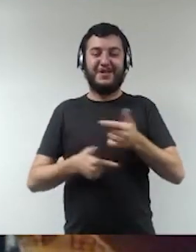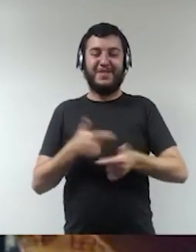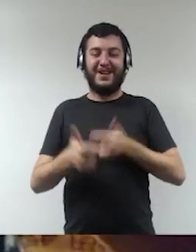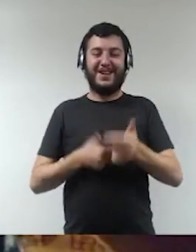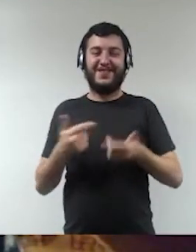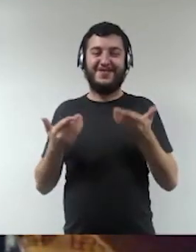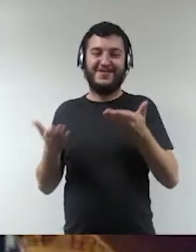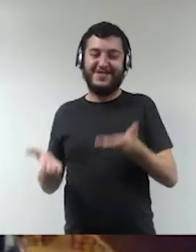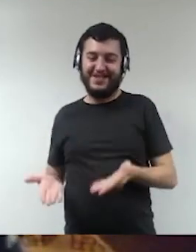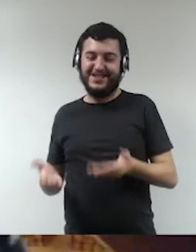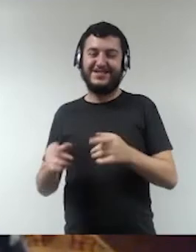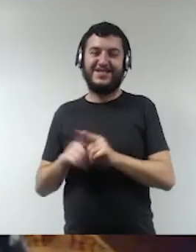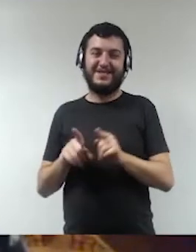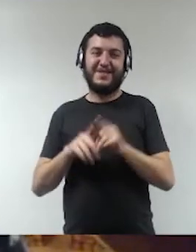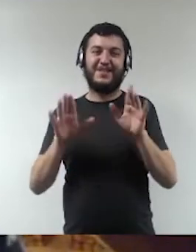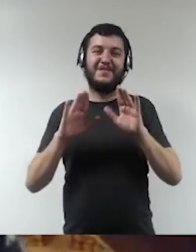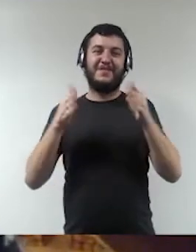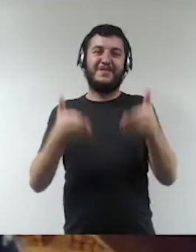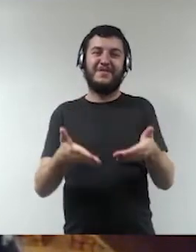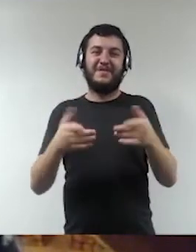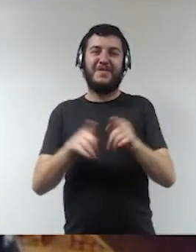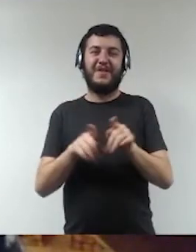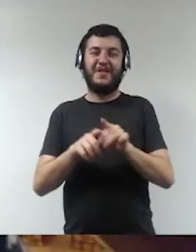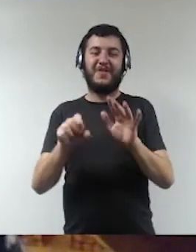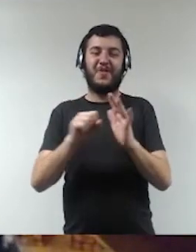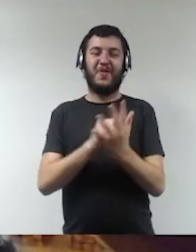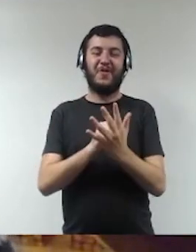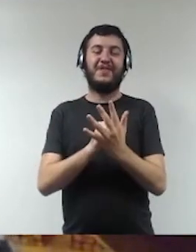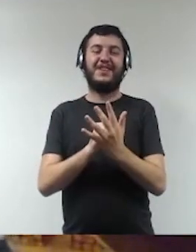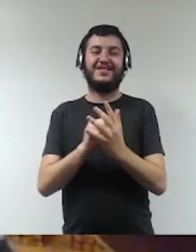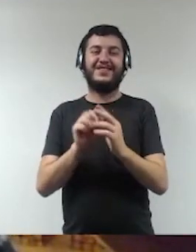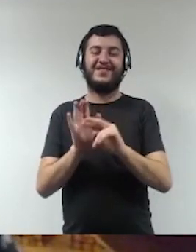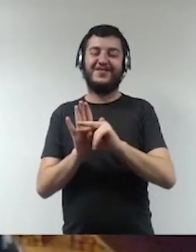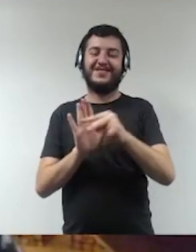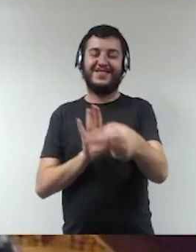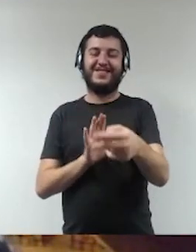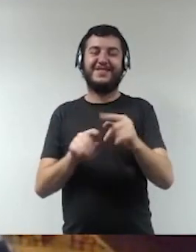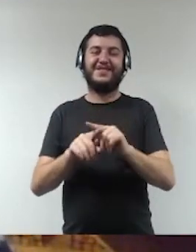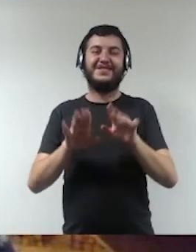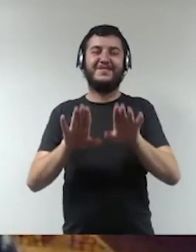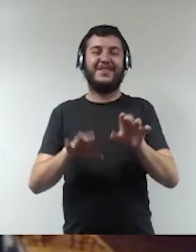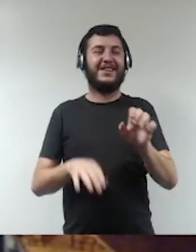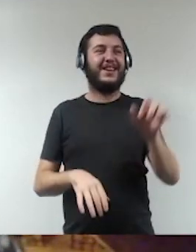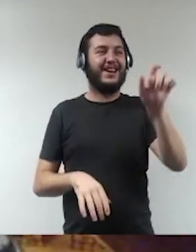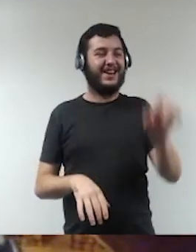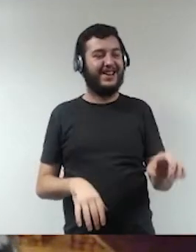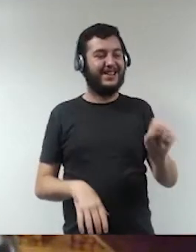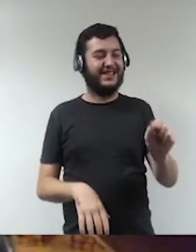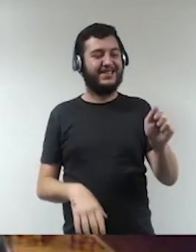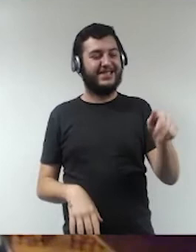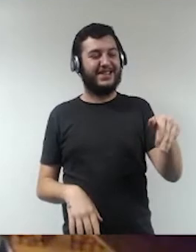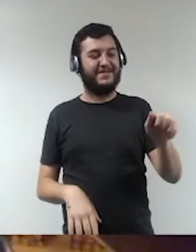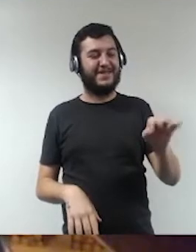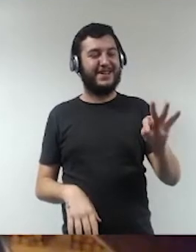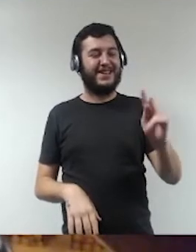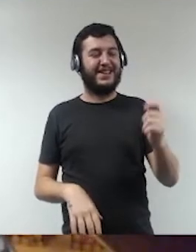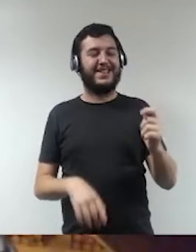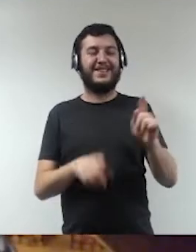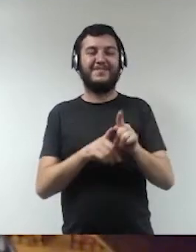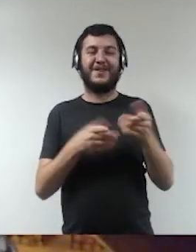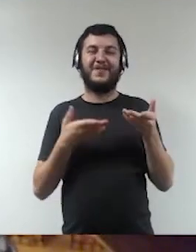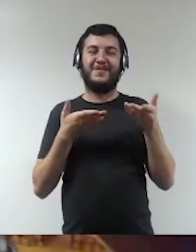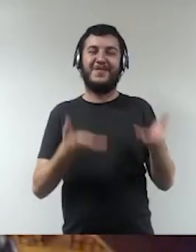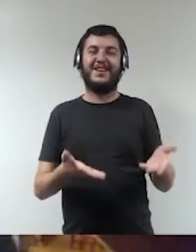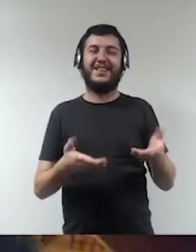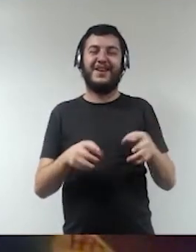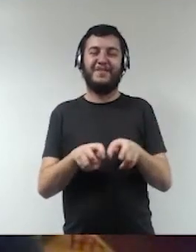dos problemas da Covid. E é muito interessante, eu adoro, a Samantha sabe, quando ela me convida para as bancas mais do direito constitucional, eu adoro porque eu